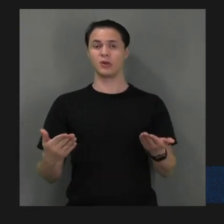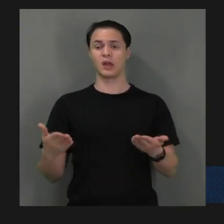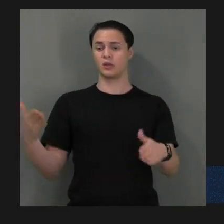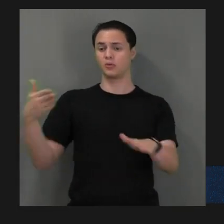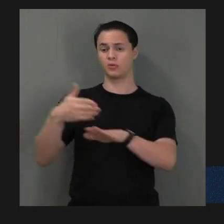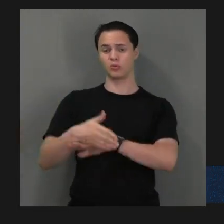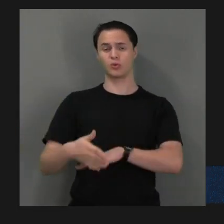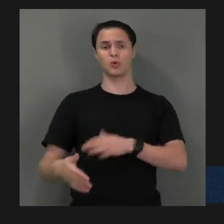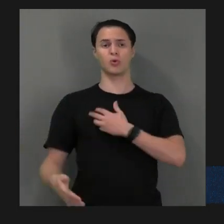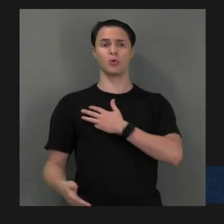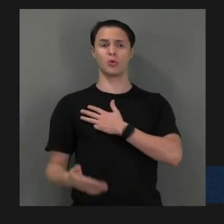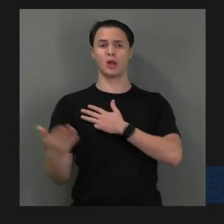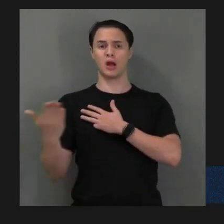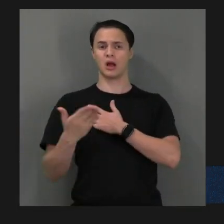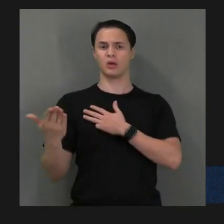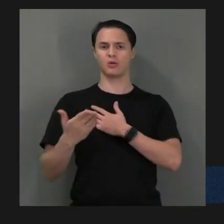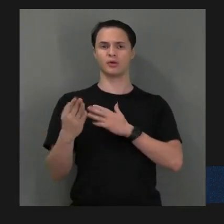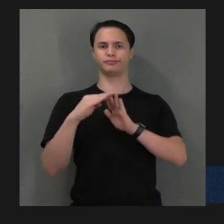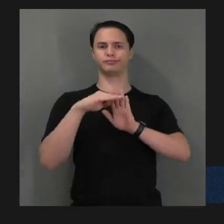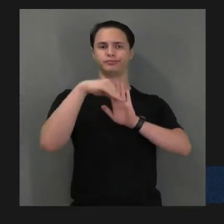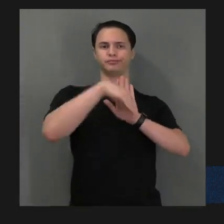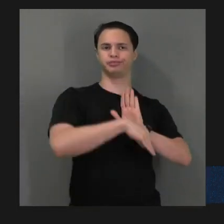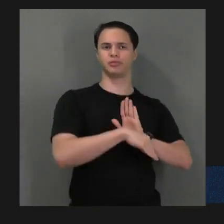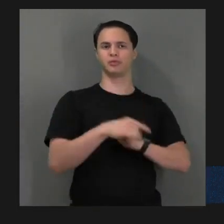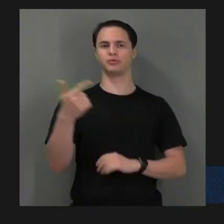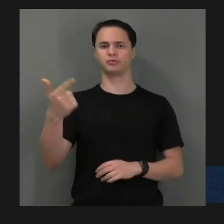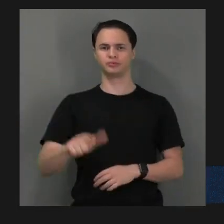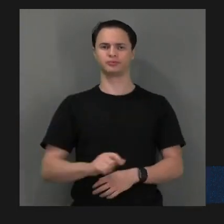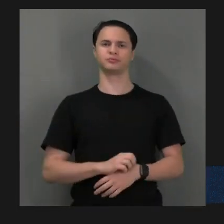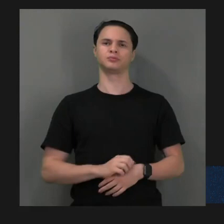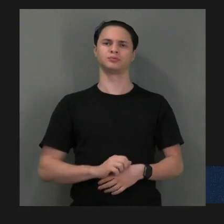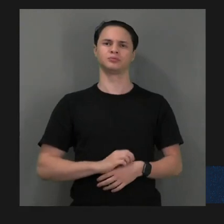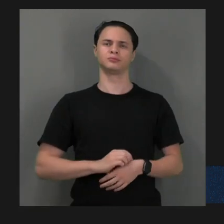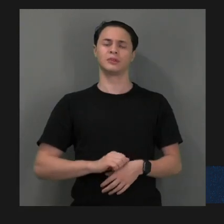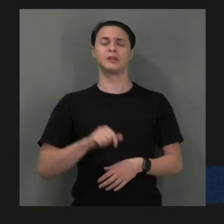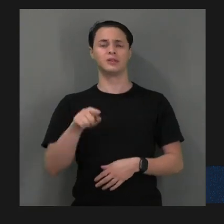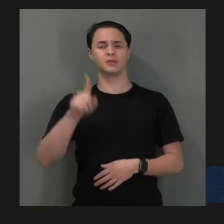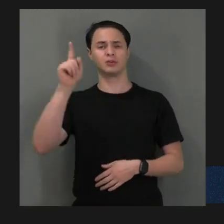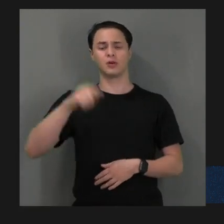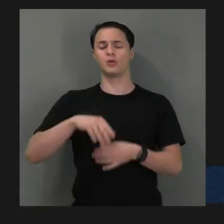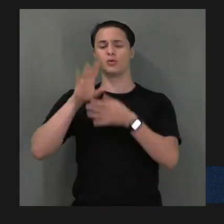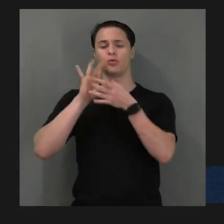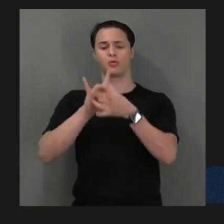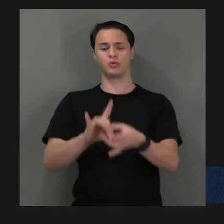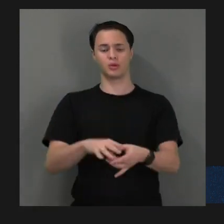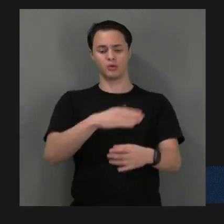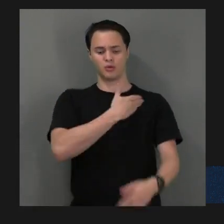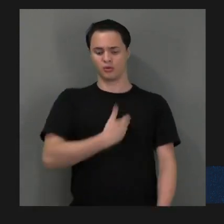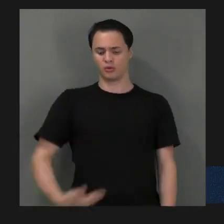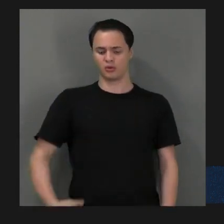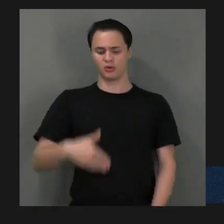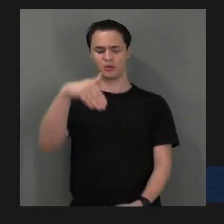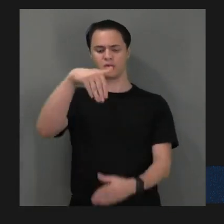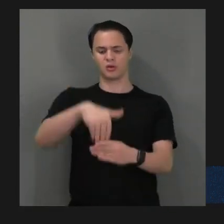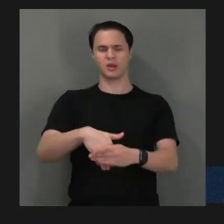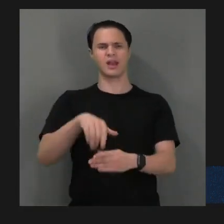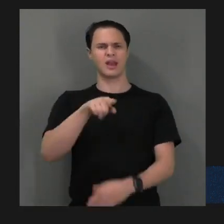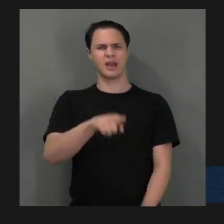para acontecer esse descalabro todo. Esse é o retrato de um governo que foi eleito